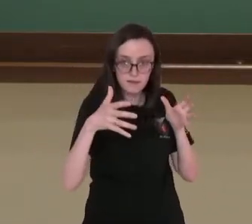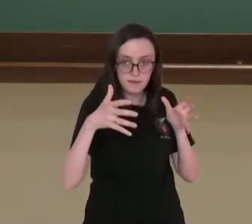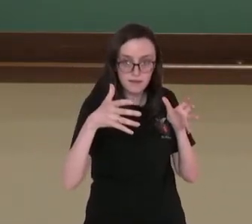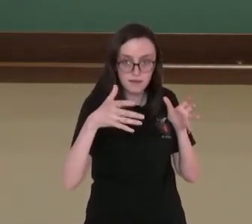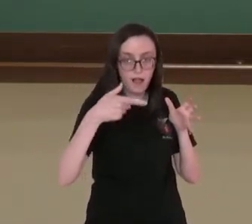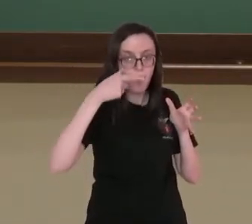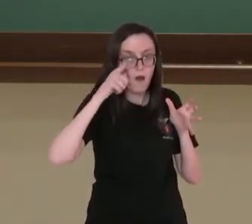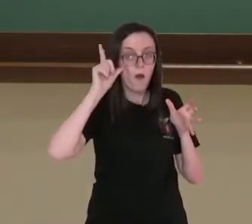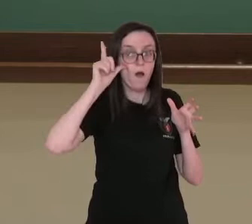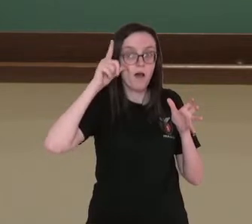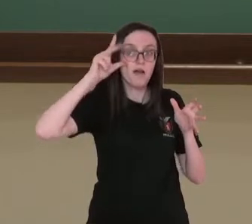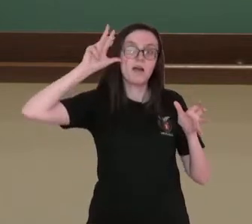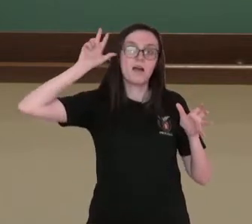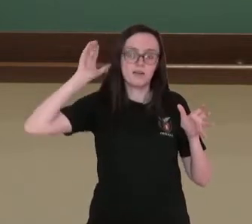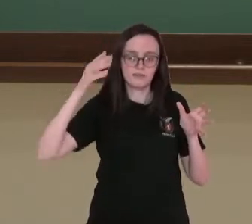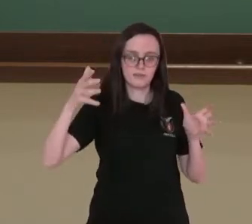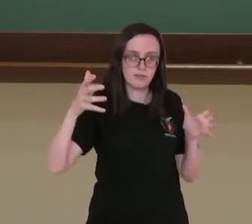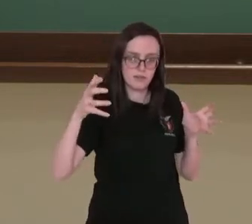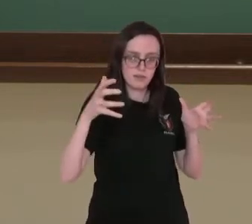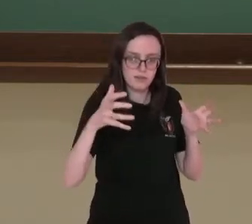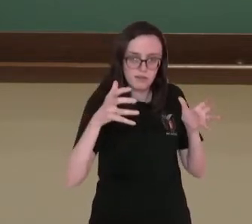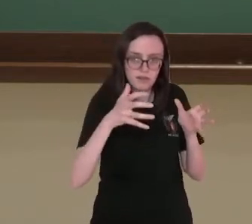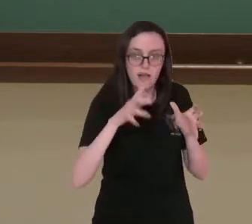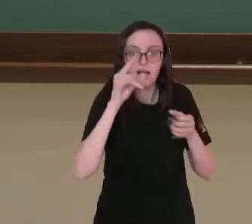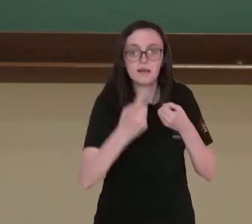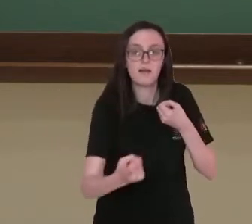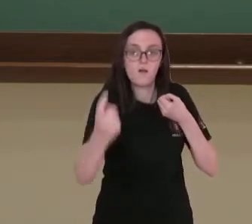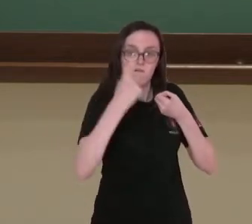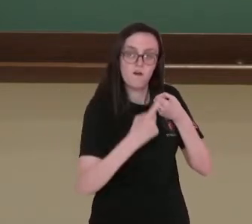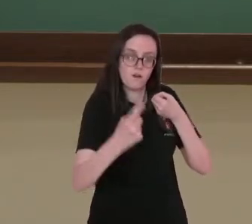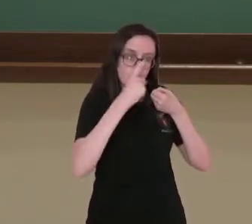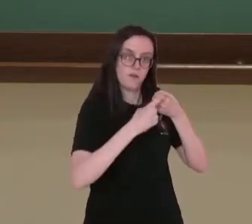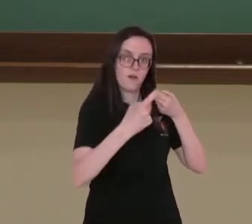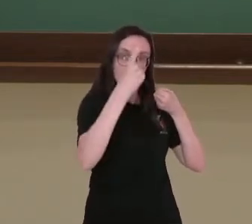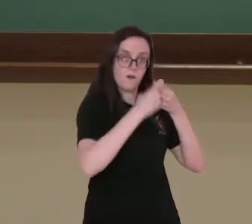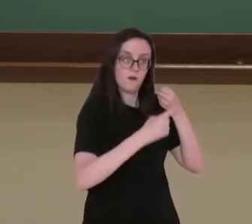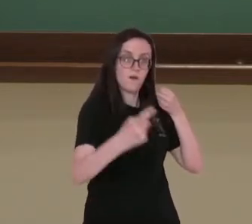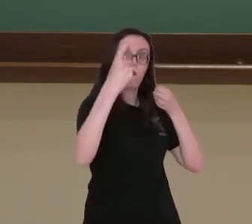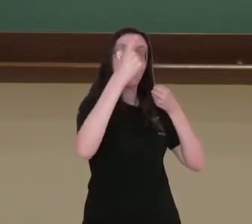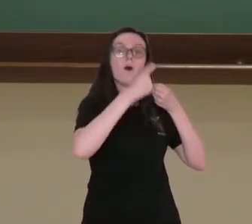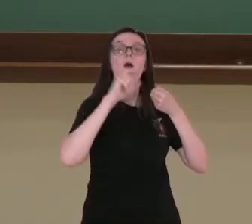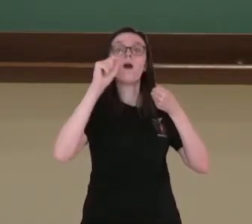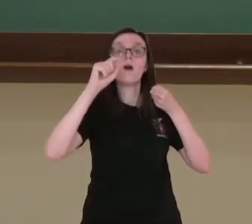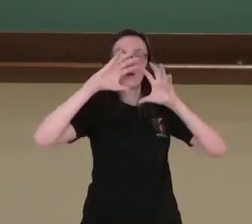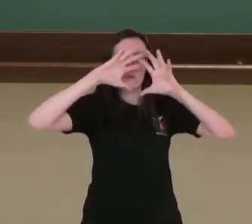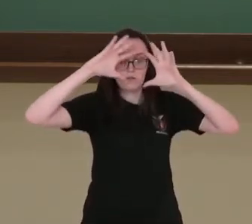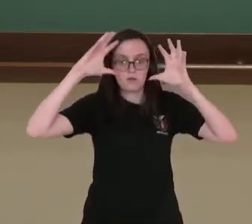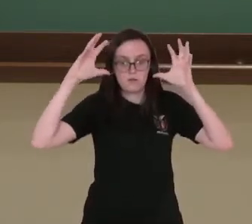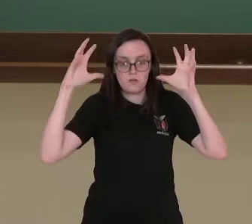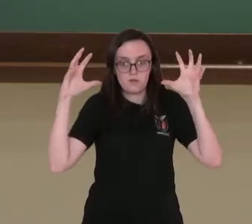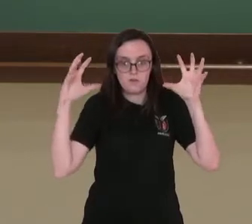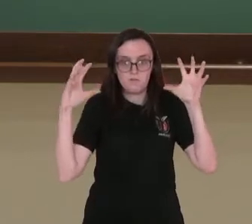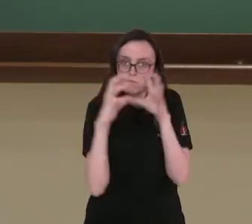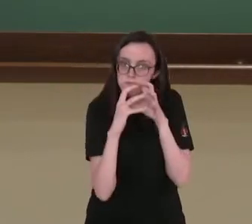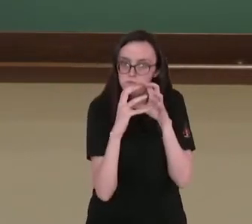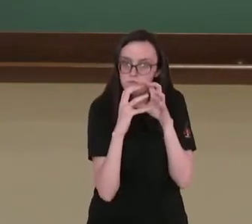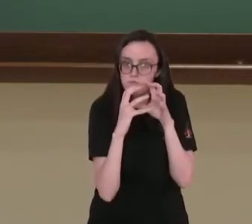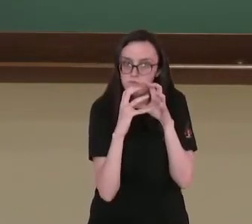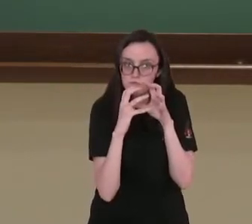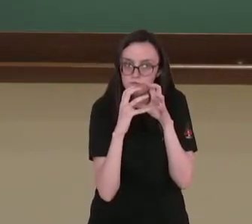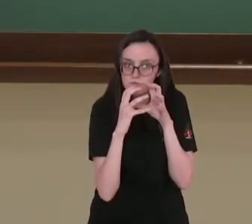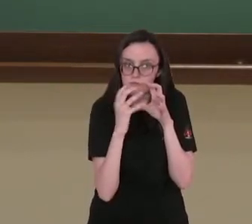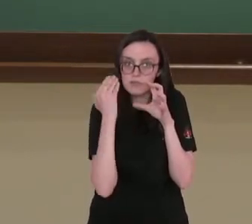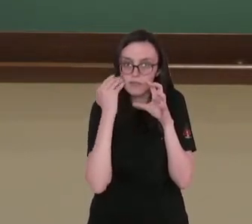ontem, mais próximo. E se você for voltando, uma hora todo no universo ele estava